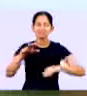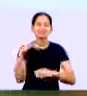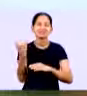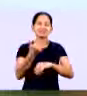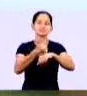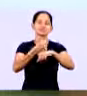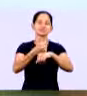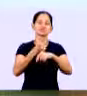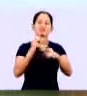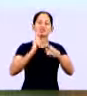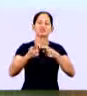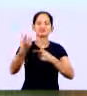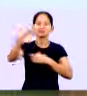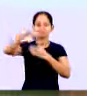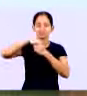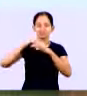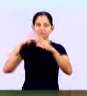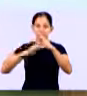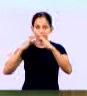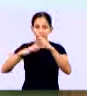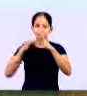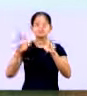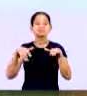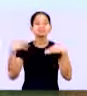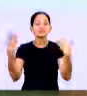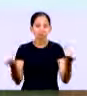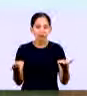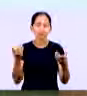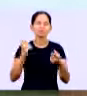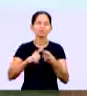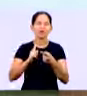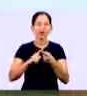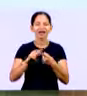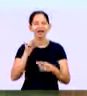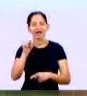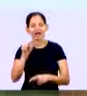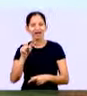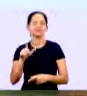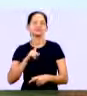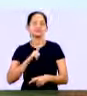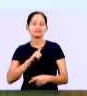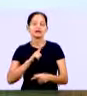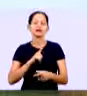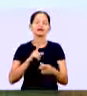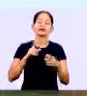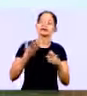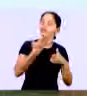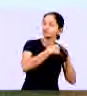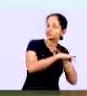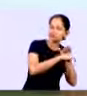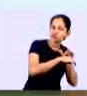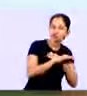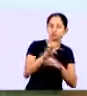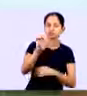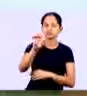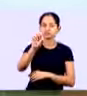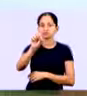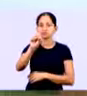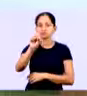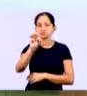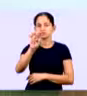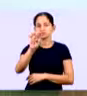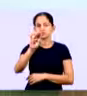todos os planejamentos que a gente acaba executando? Porque no planejamento de vendas eu vou envolver o estoque, Tá? Eu vou envolver o